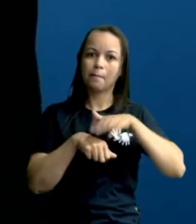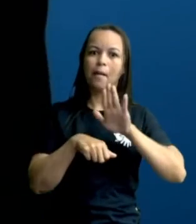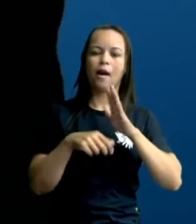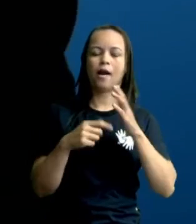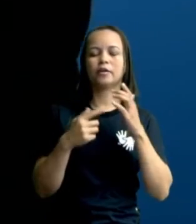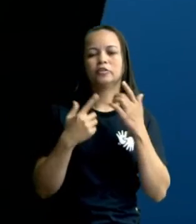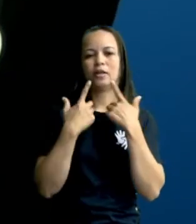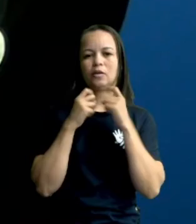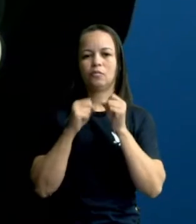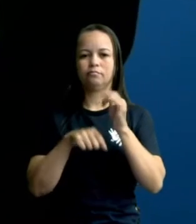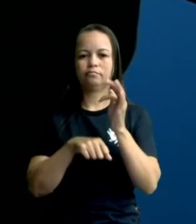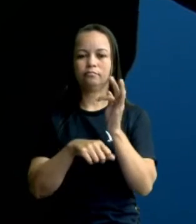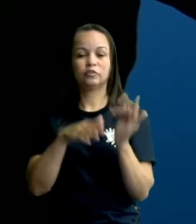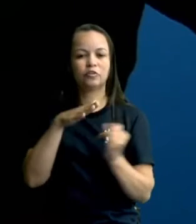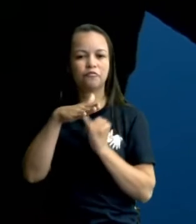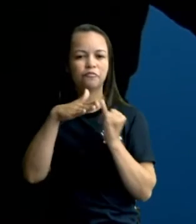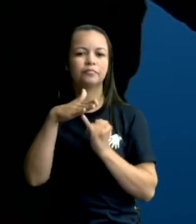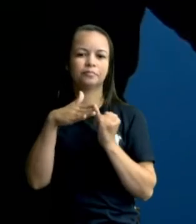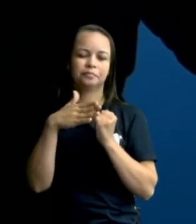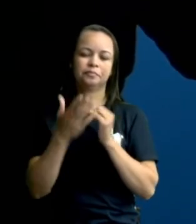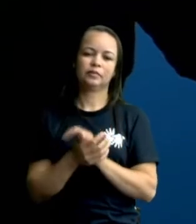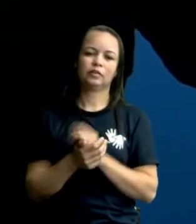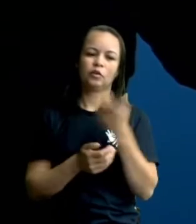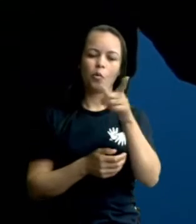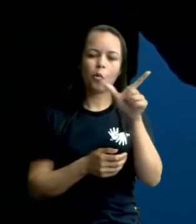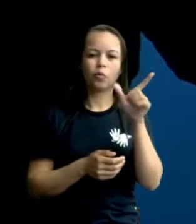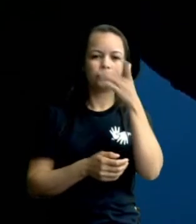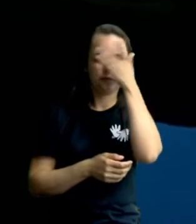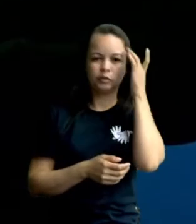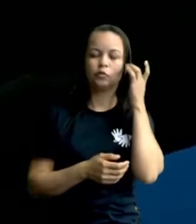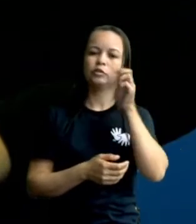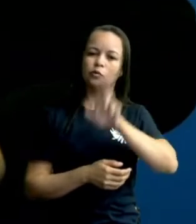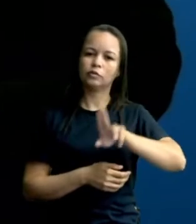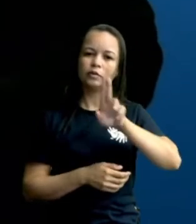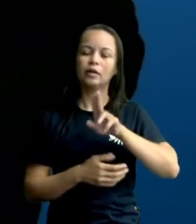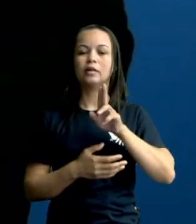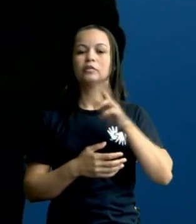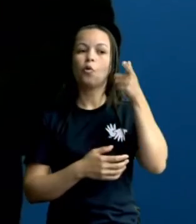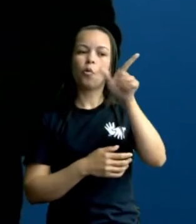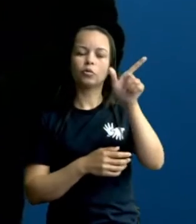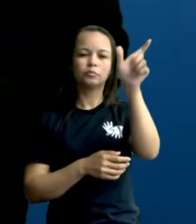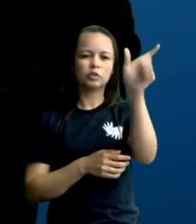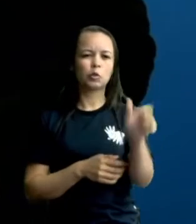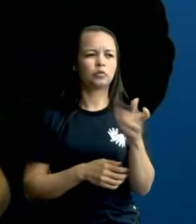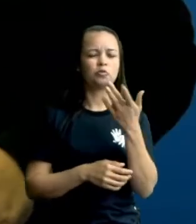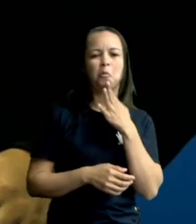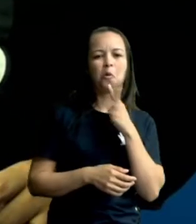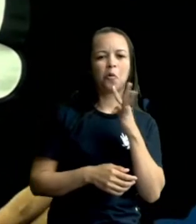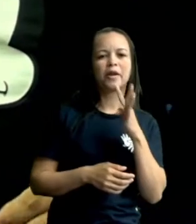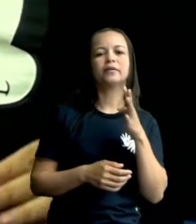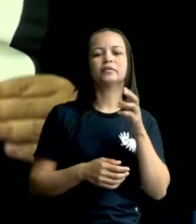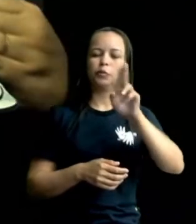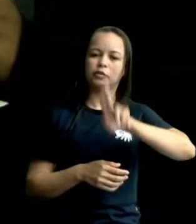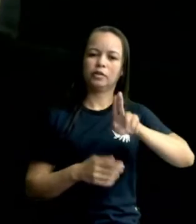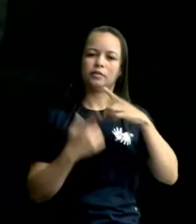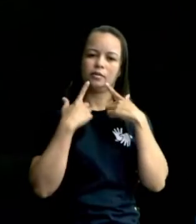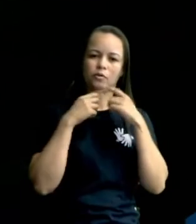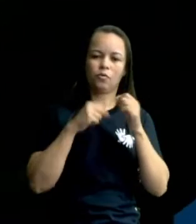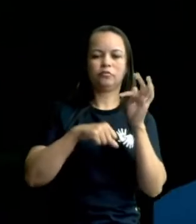pessoas desconhecidas, outras pessoas utiliza-se sempre a linguagem formal. Agora,